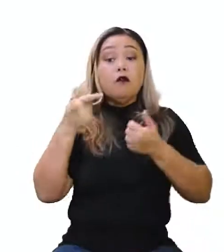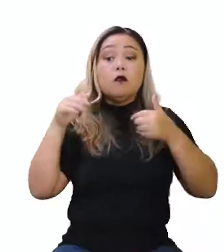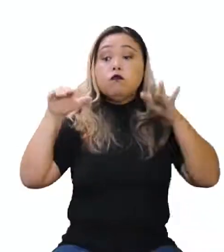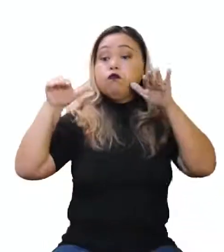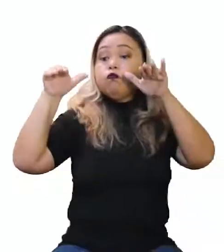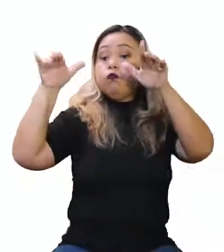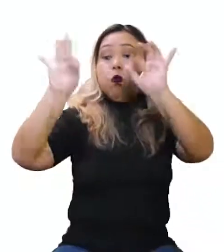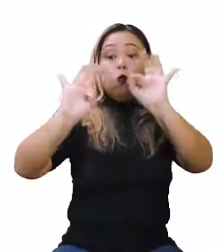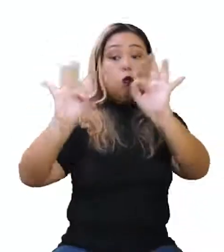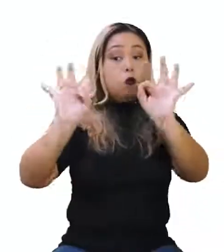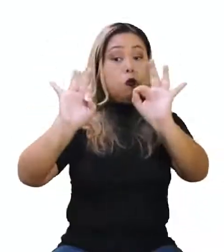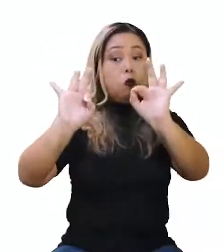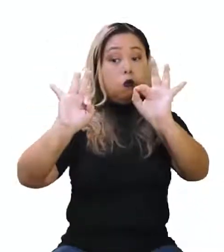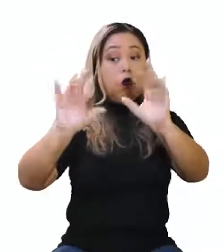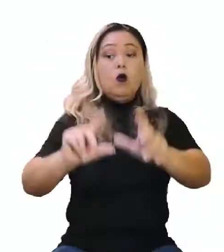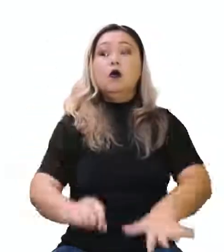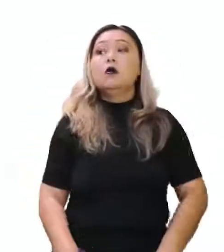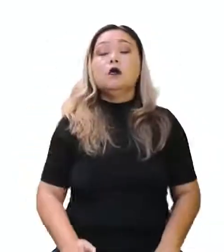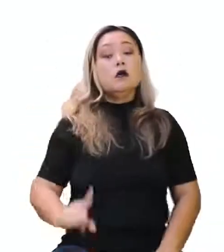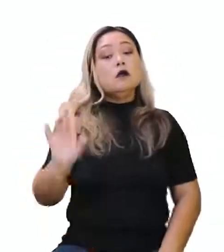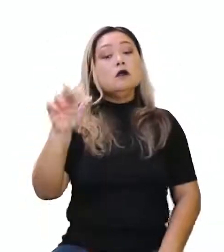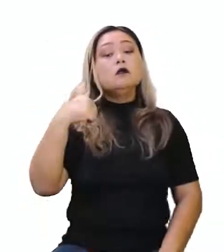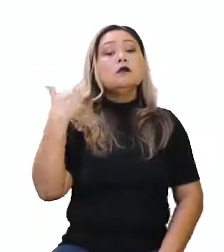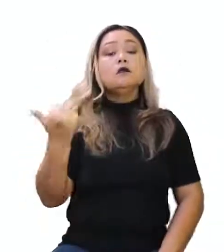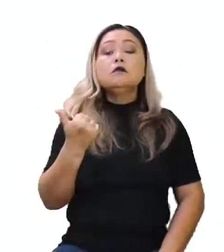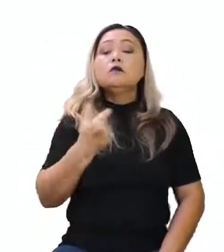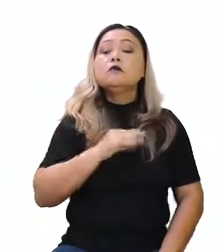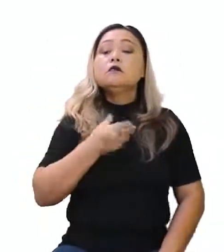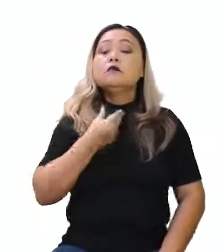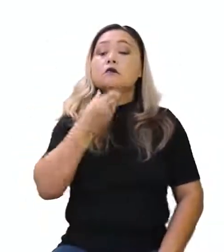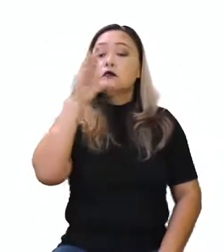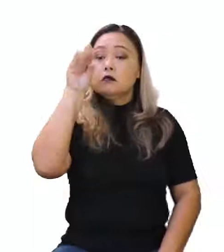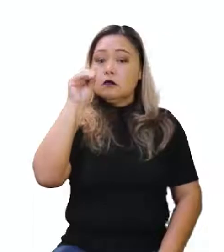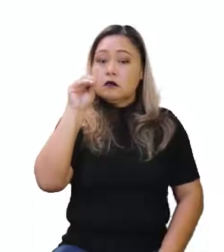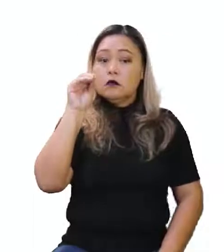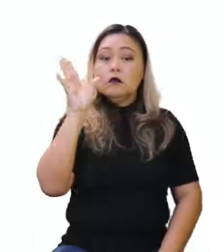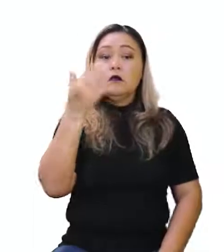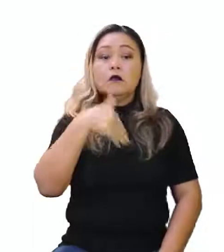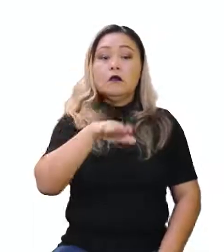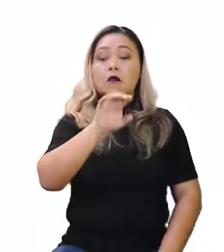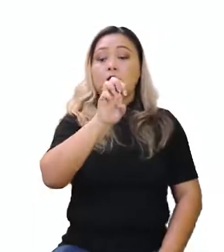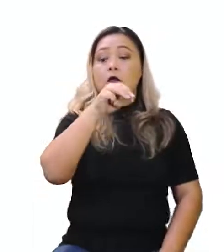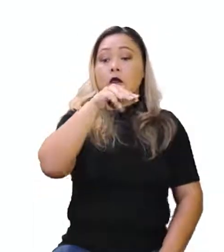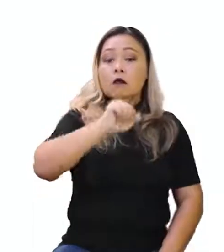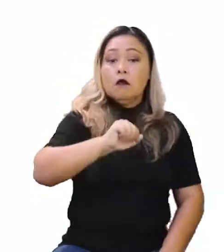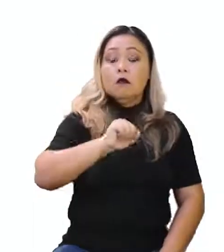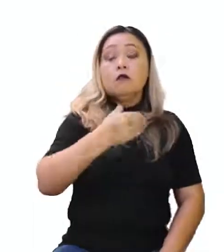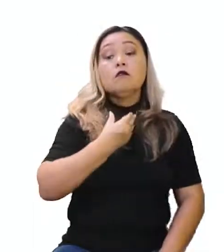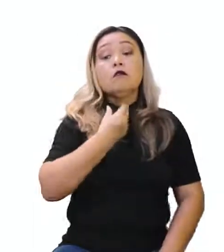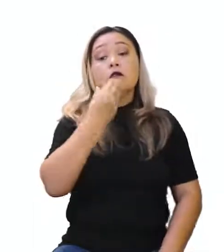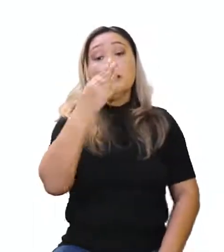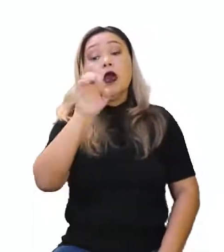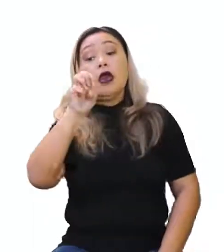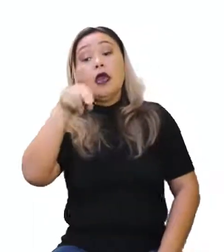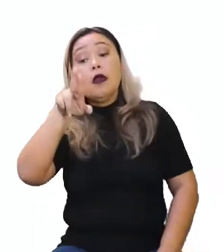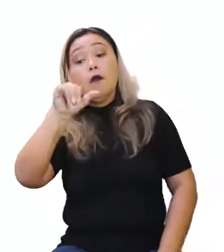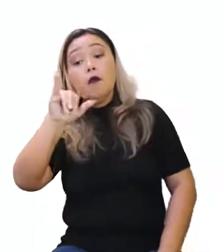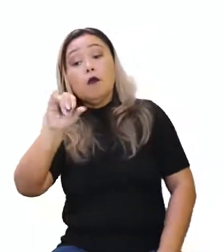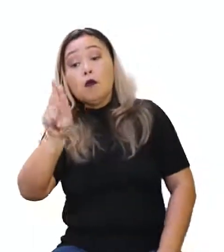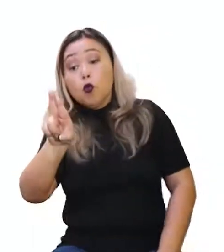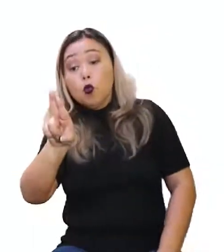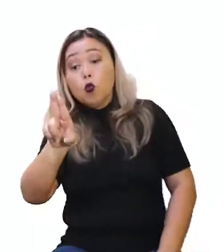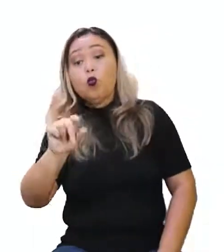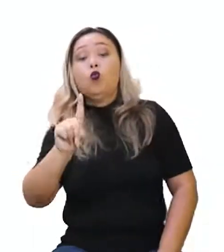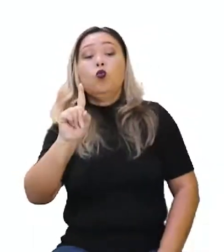O avestruz, nós temos aí avestruz, ema e emu. São diferentes, tá?